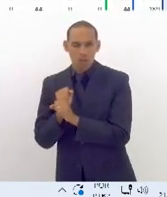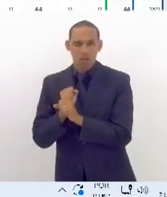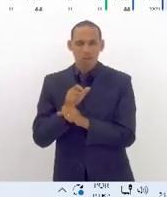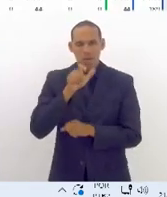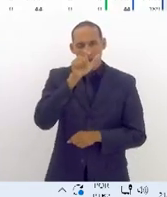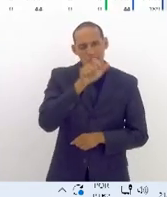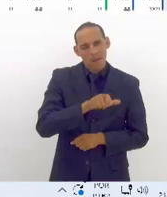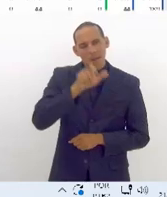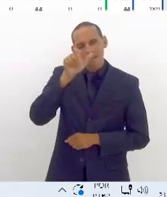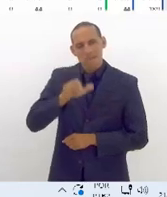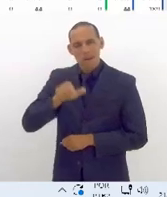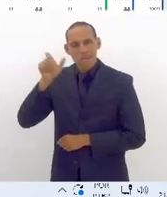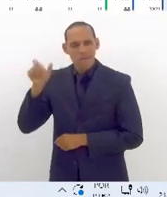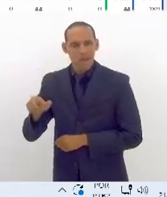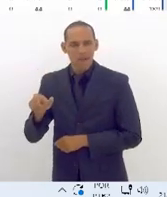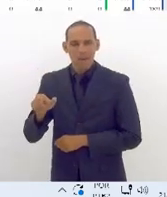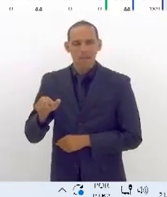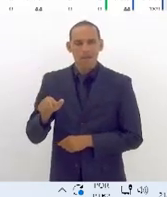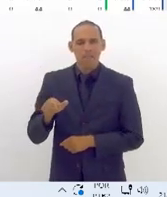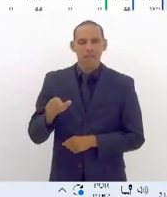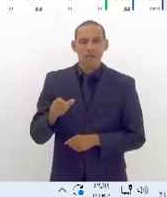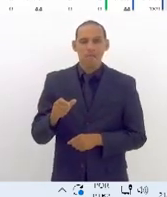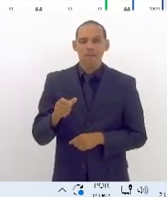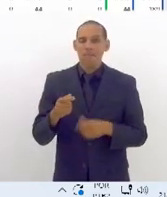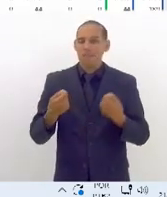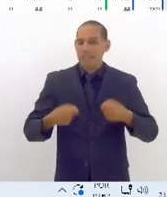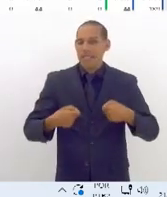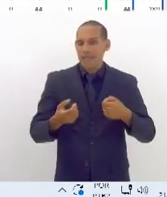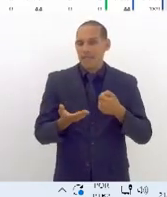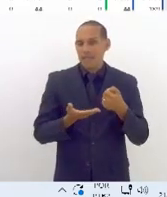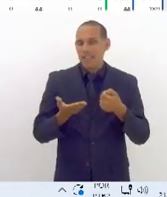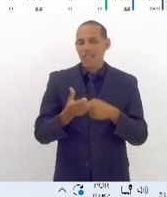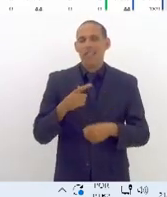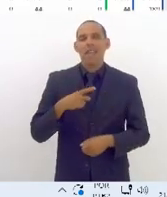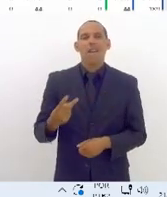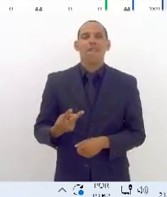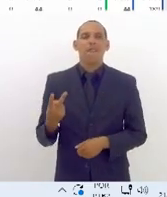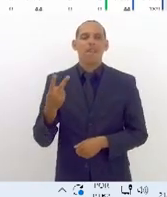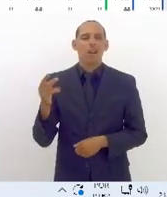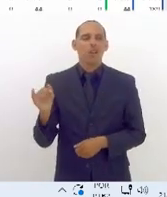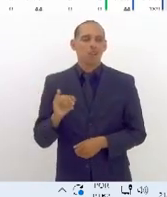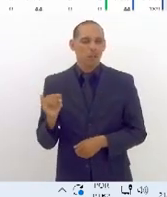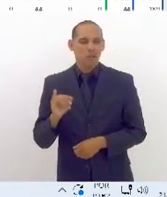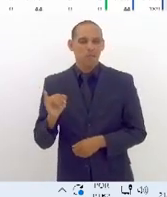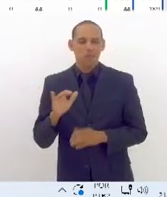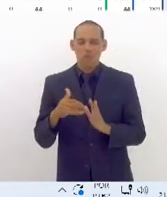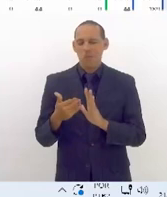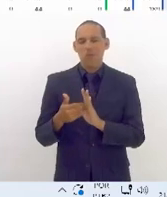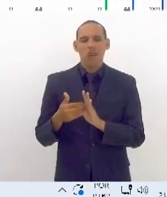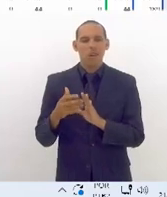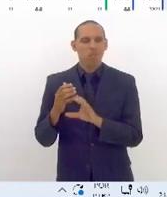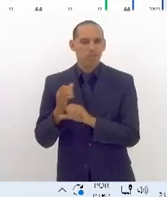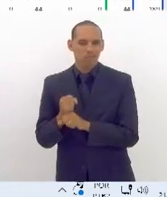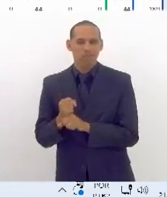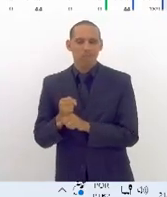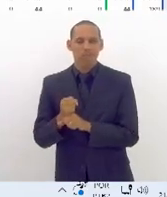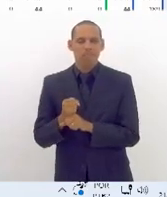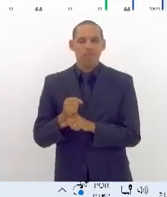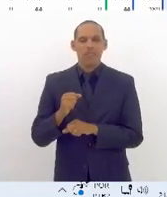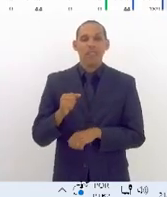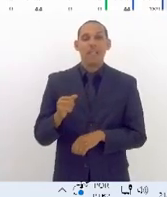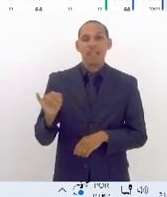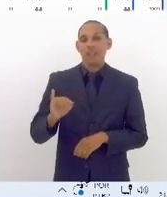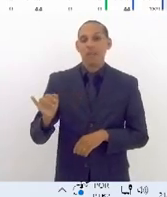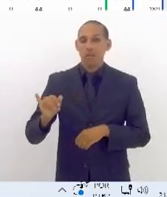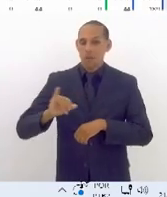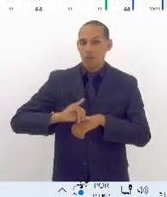coluna ali dessa parte da demanda intermediária você vai ter o valor total dos impostos pagos de impostor produtos pagos